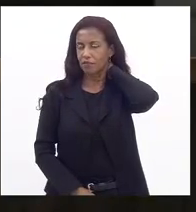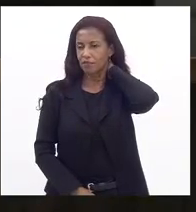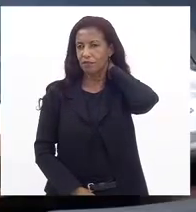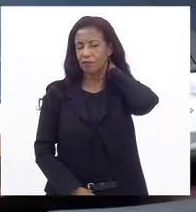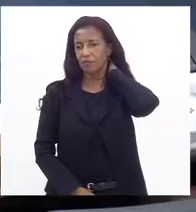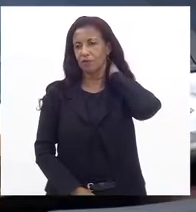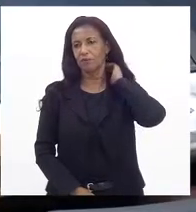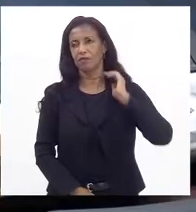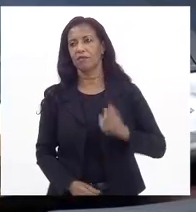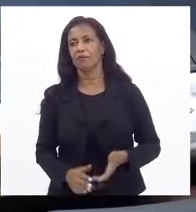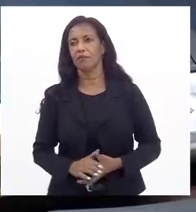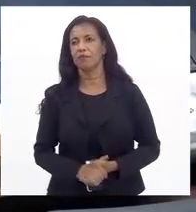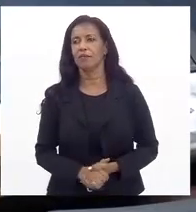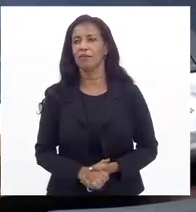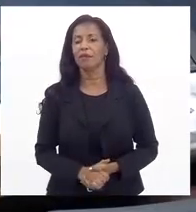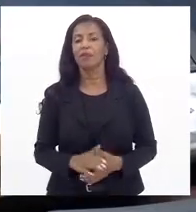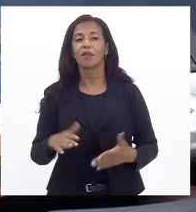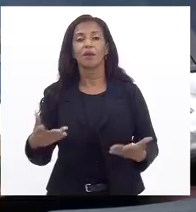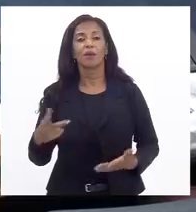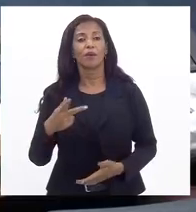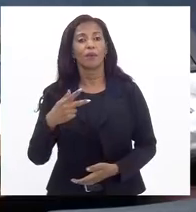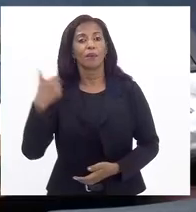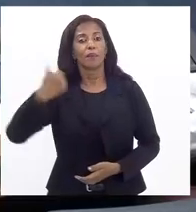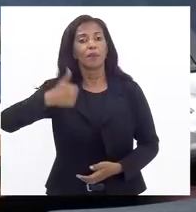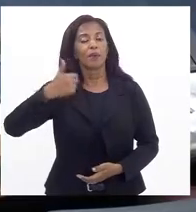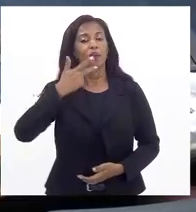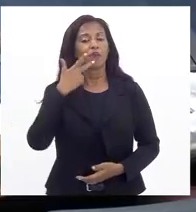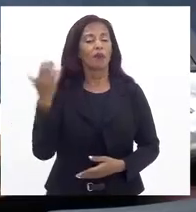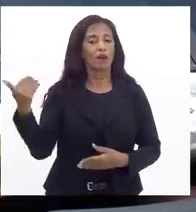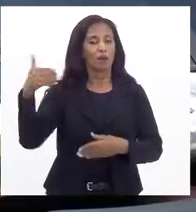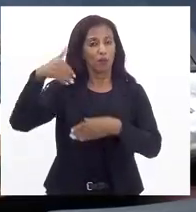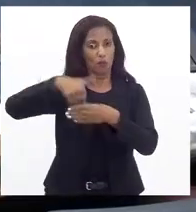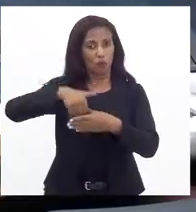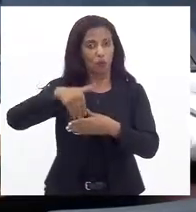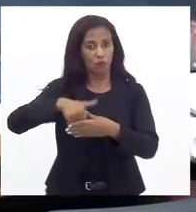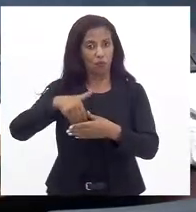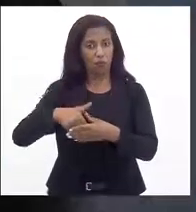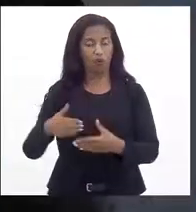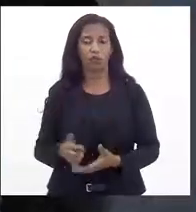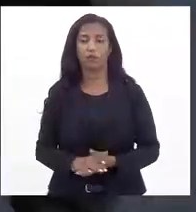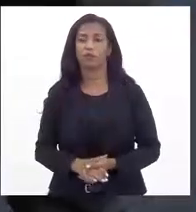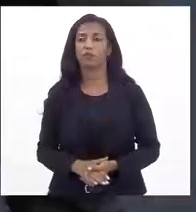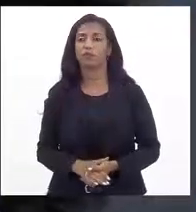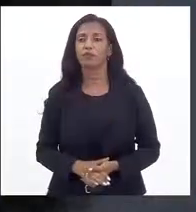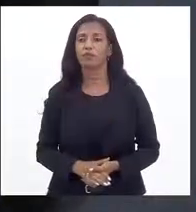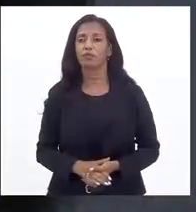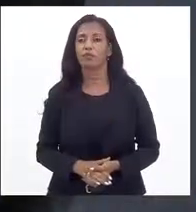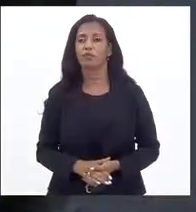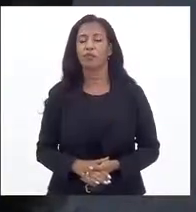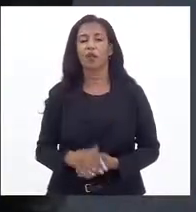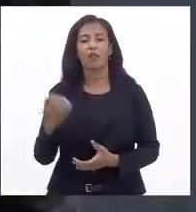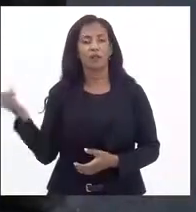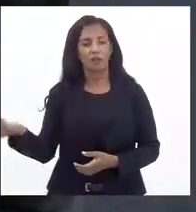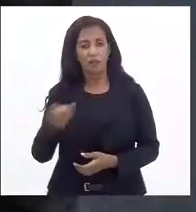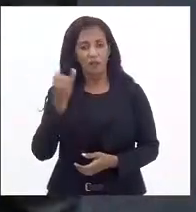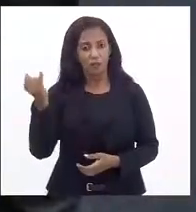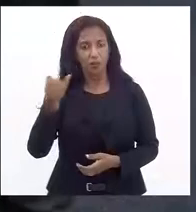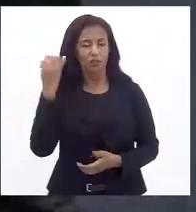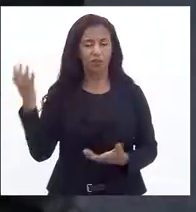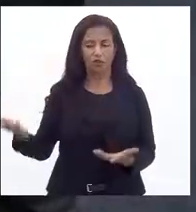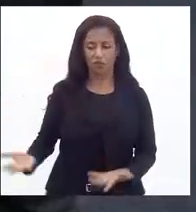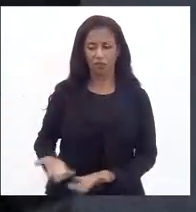4949 então Presidente 1º declarar meu voto a essa importante iniciativa